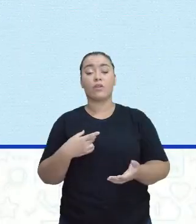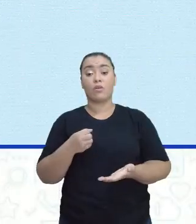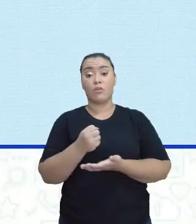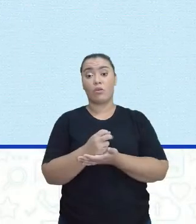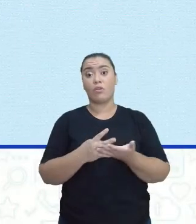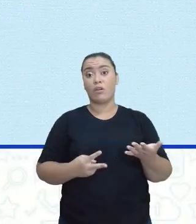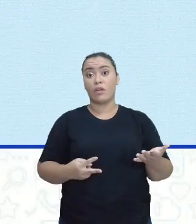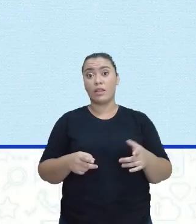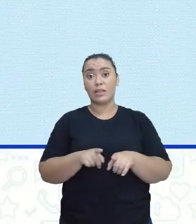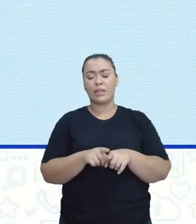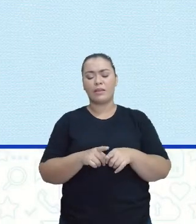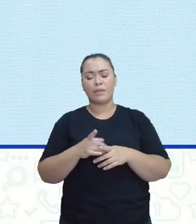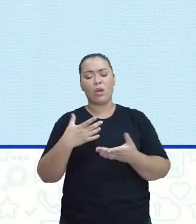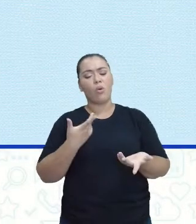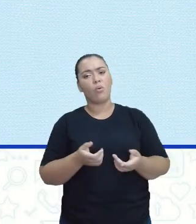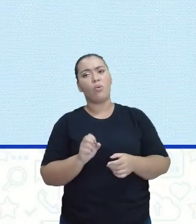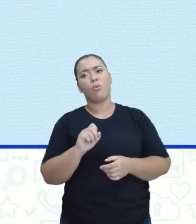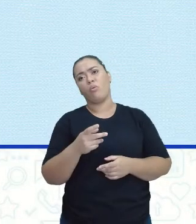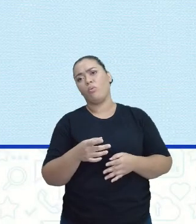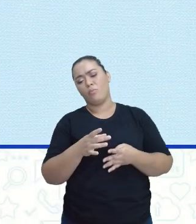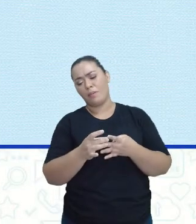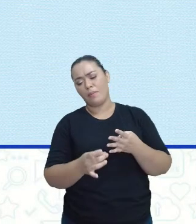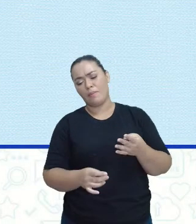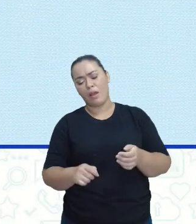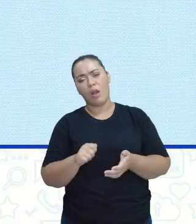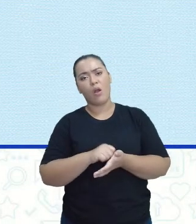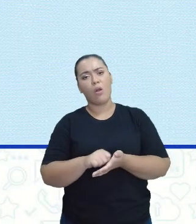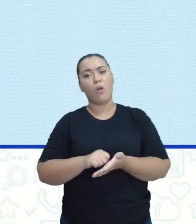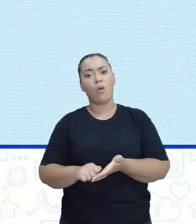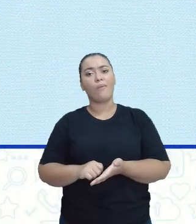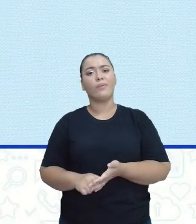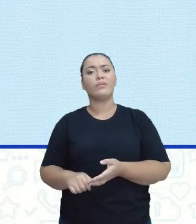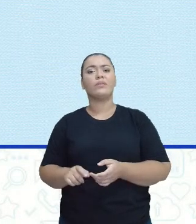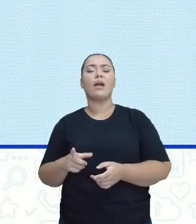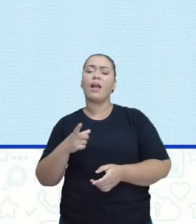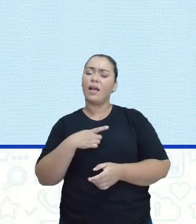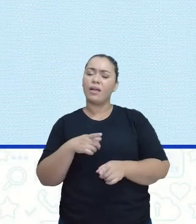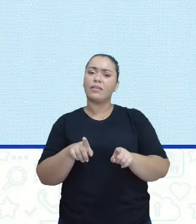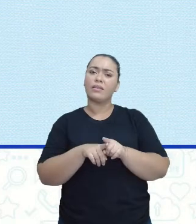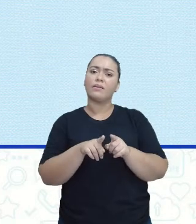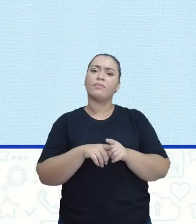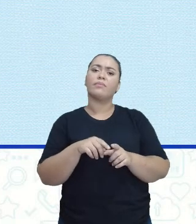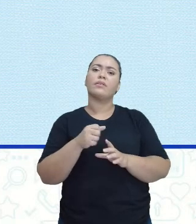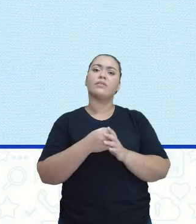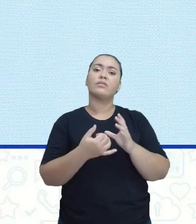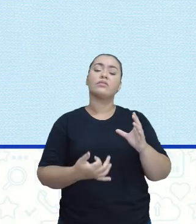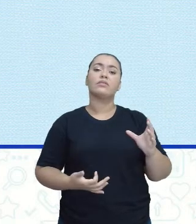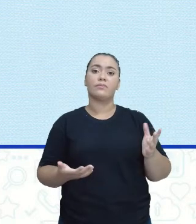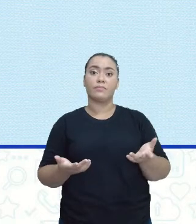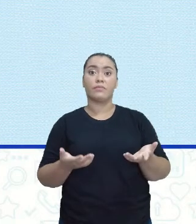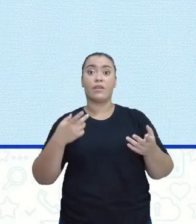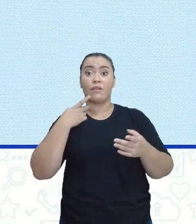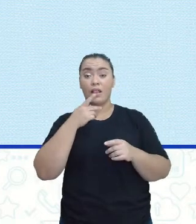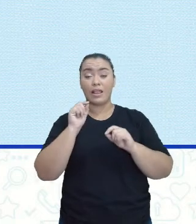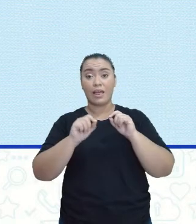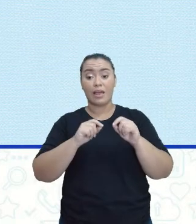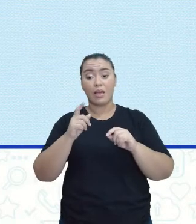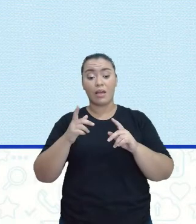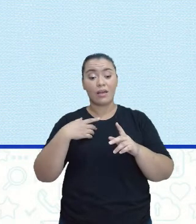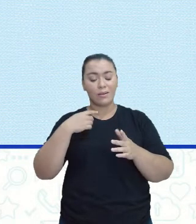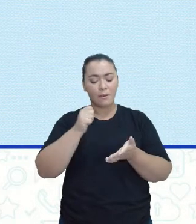gente tem uma lista de compras, a gente acaba usando o que? Essas descrições. E quando a gente faz esse movimento